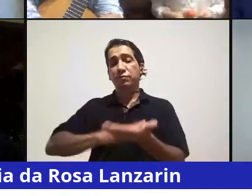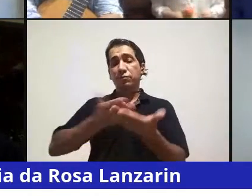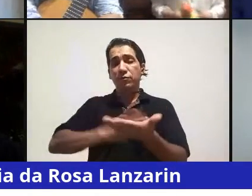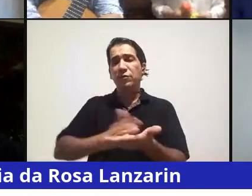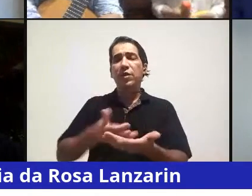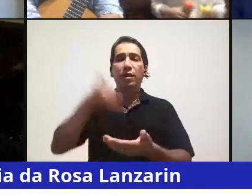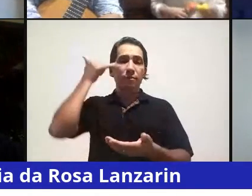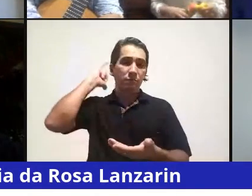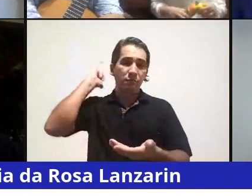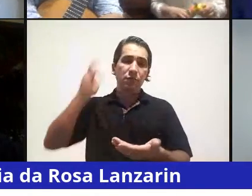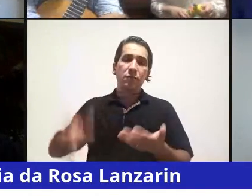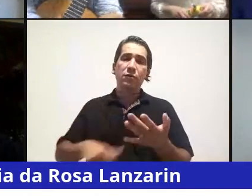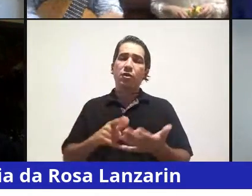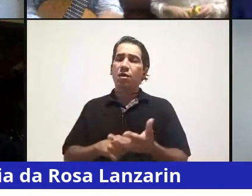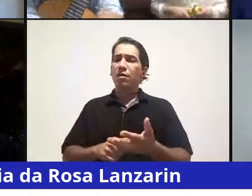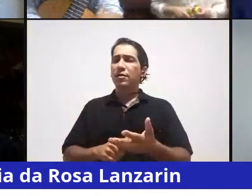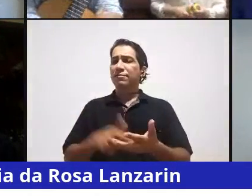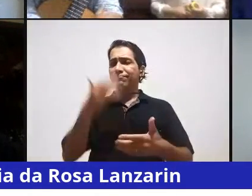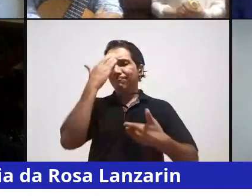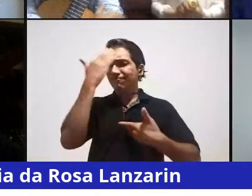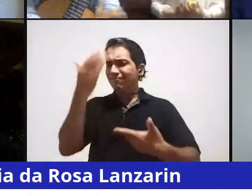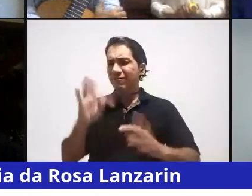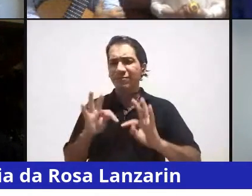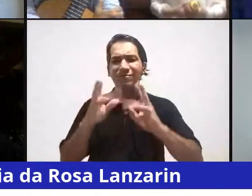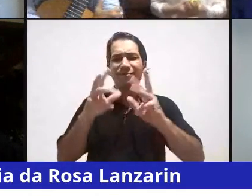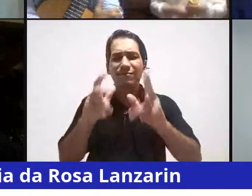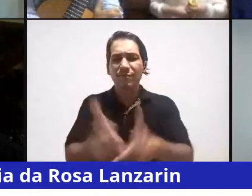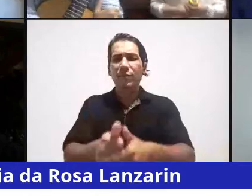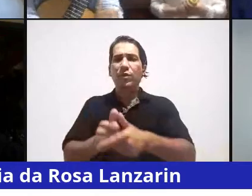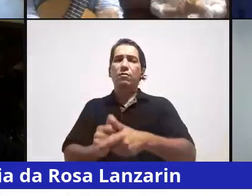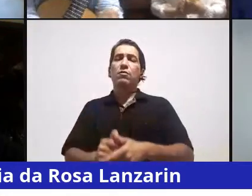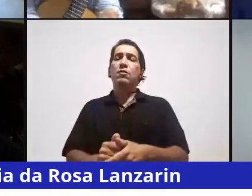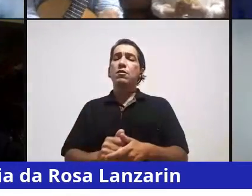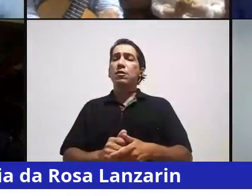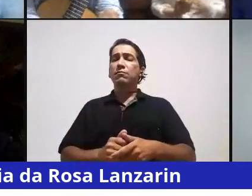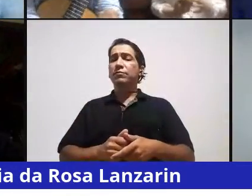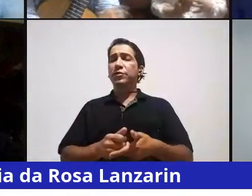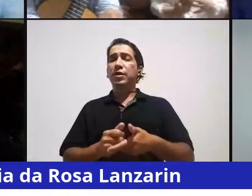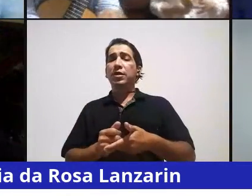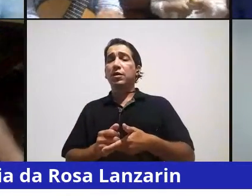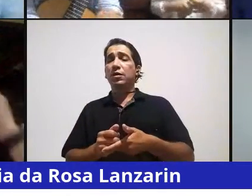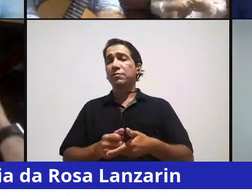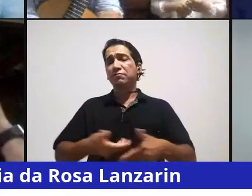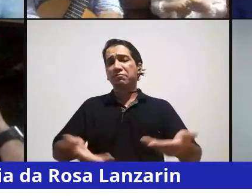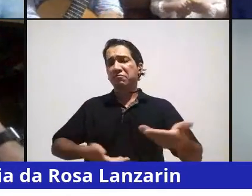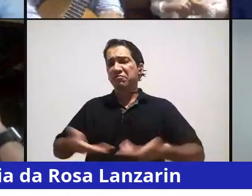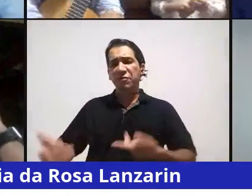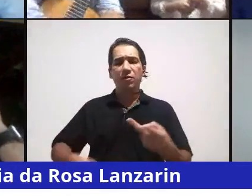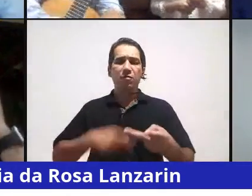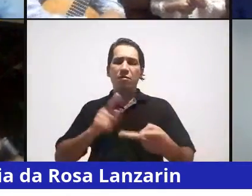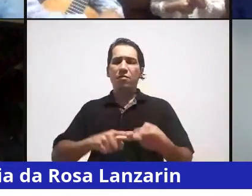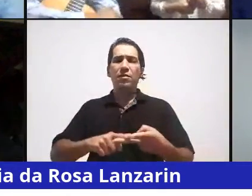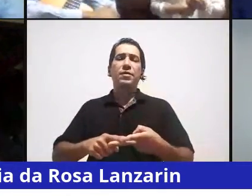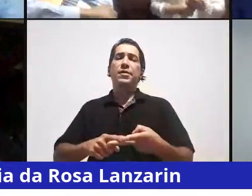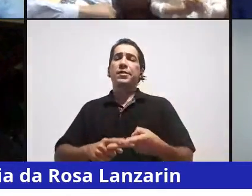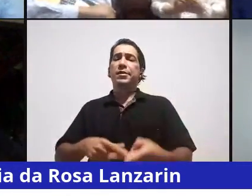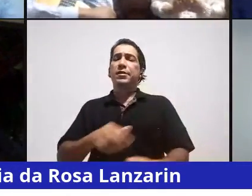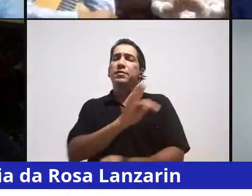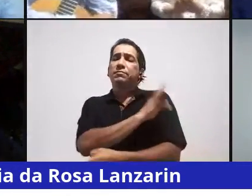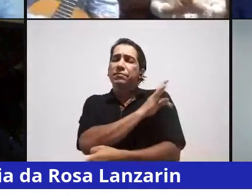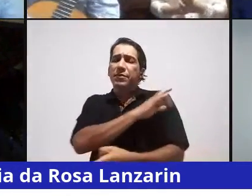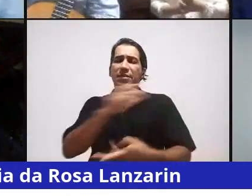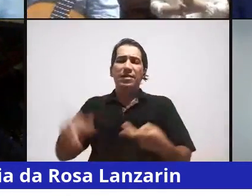a todos os servidores, docentes e técnicos administrativos do campus de Naviraí, das outras unidades e